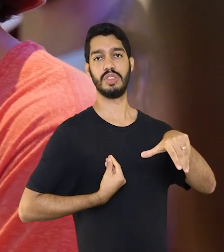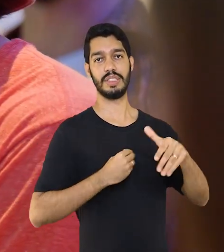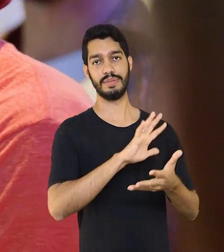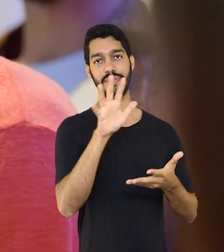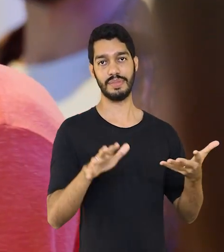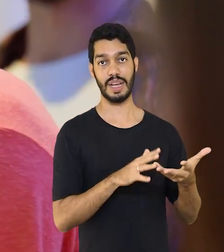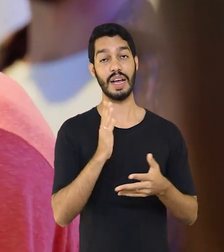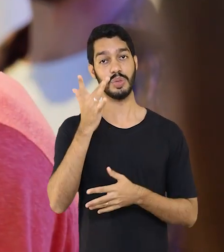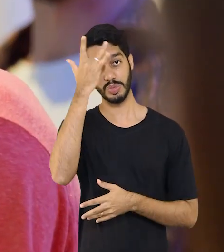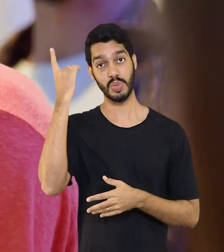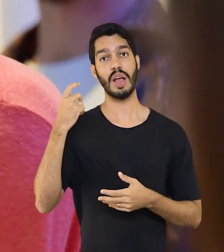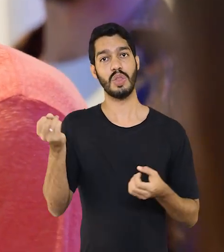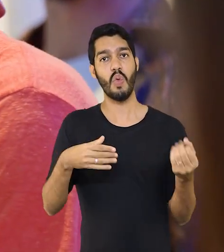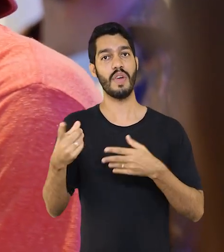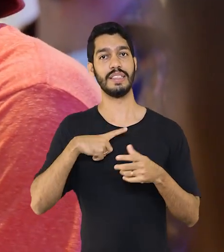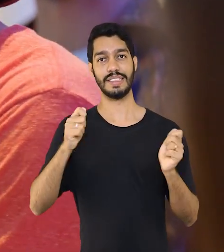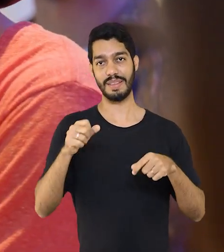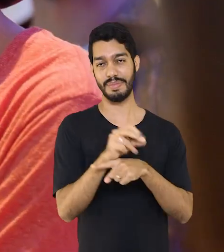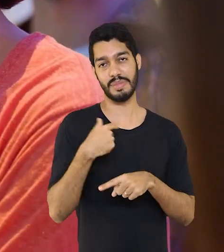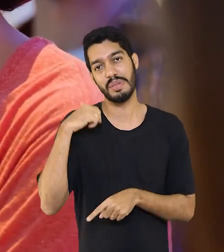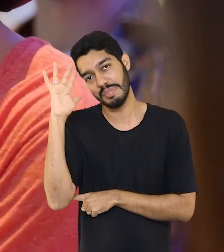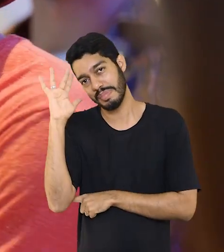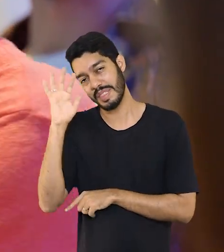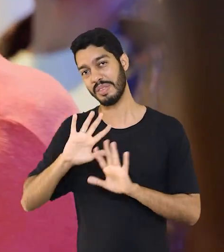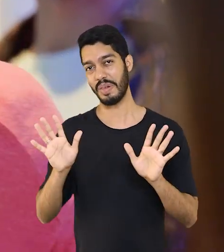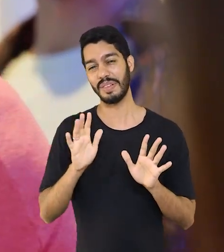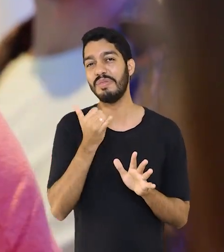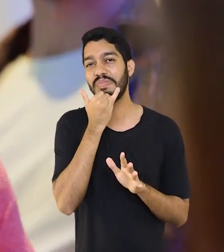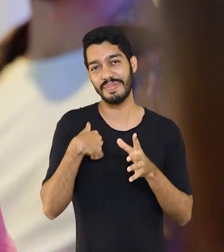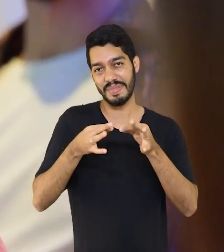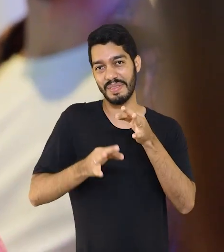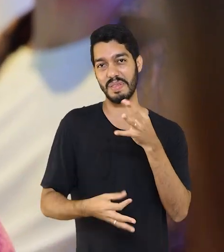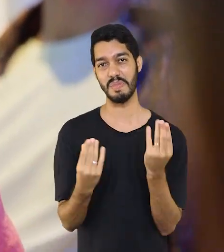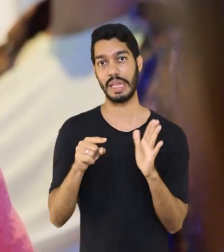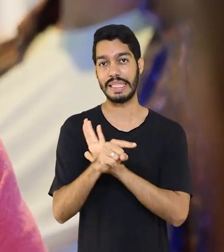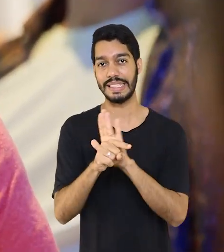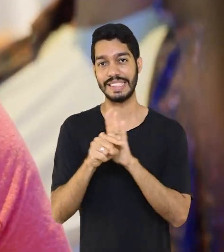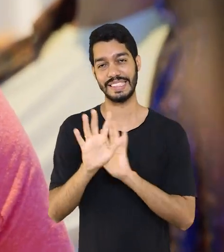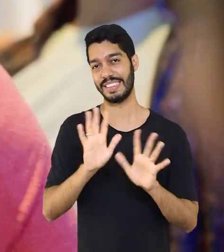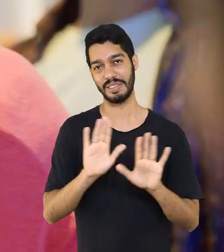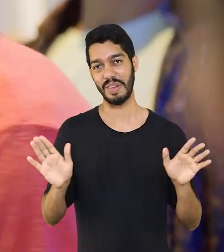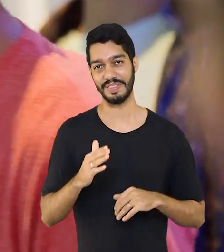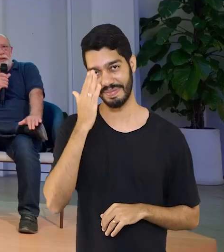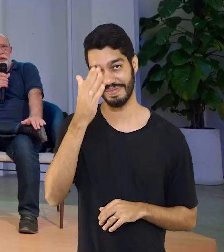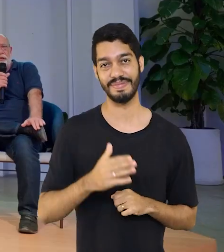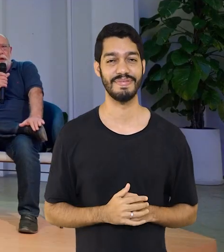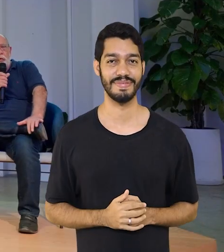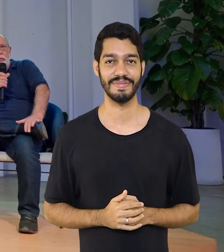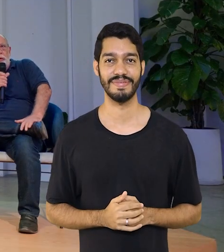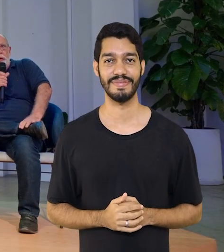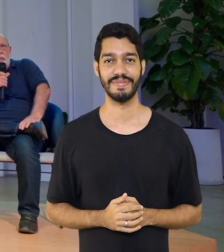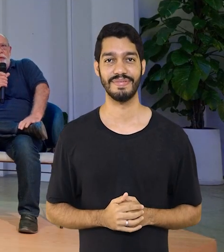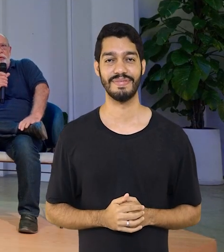questão que emprega muita gente, né? Não sei se vocês estão pensando nisso. Desculpa me alongar, tá? Imagina. Mas valeu, obrigado. Você não